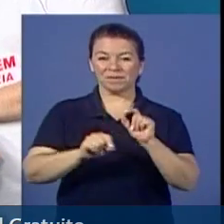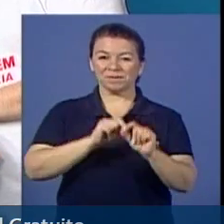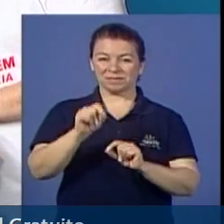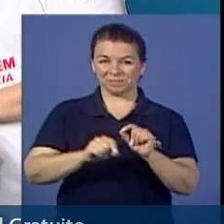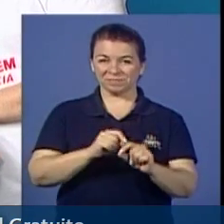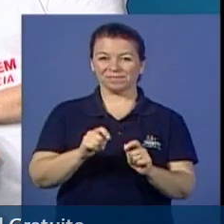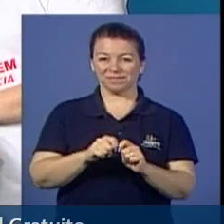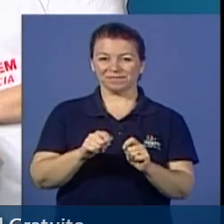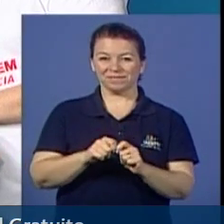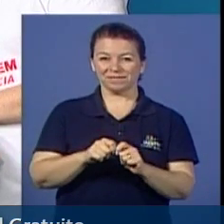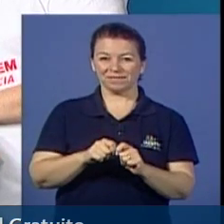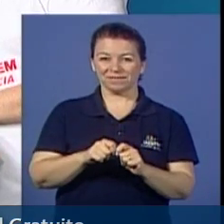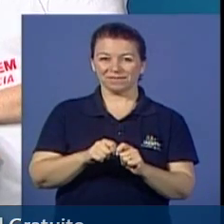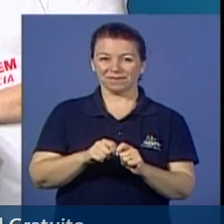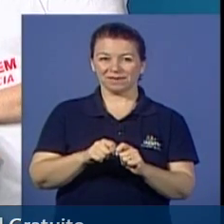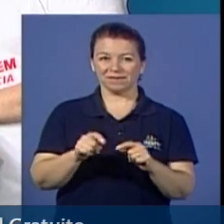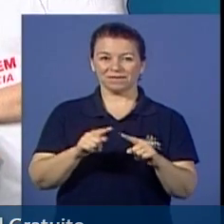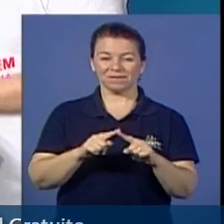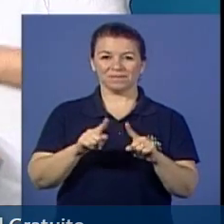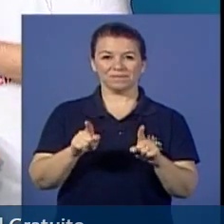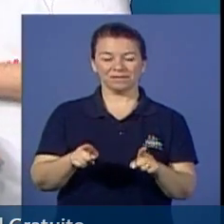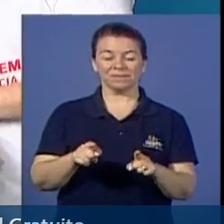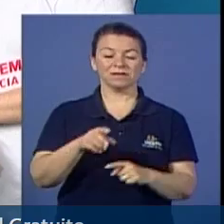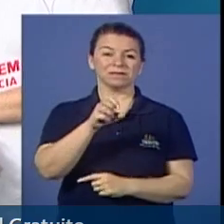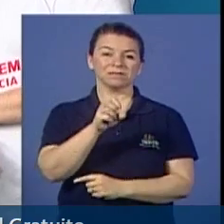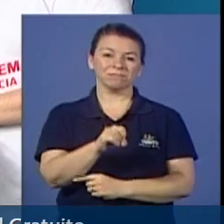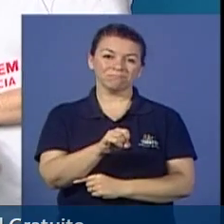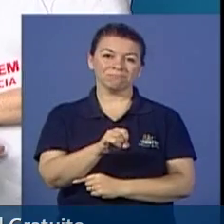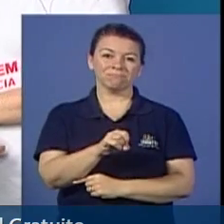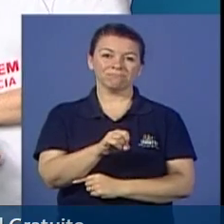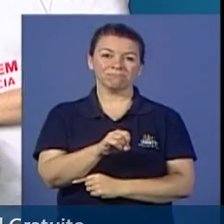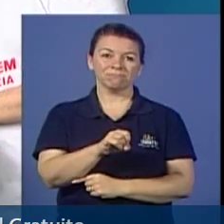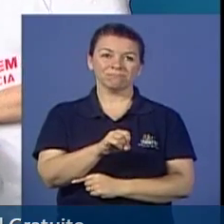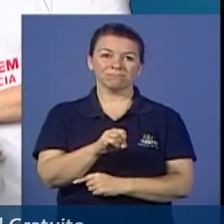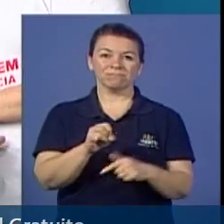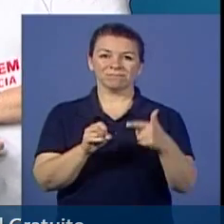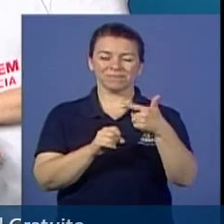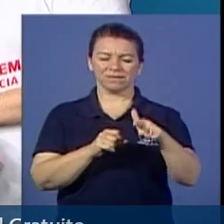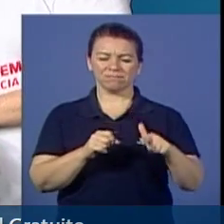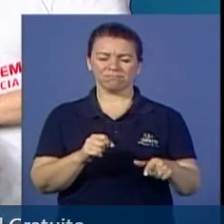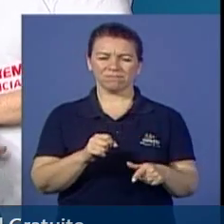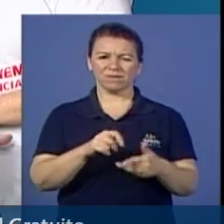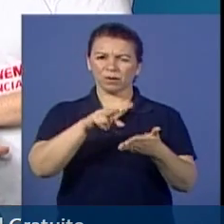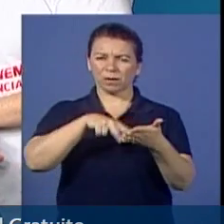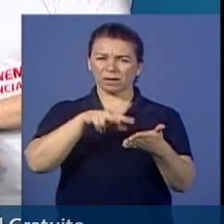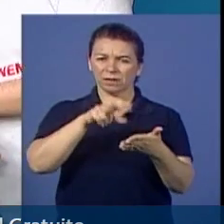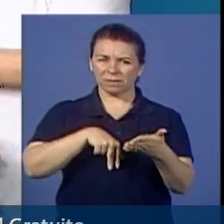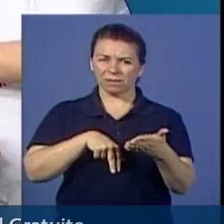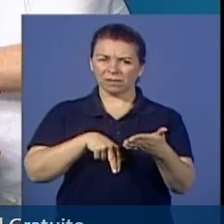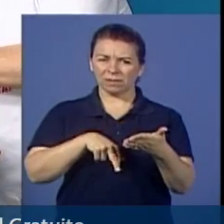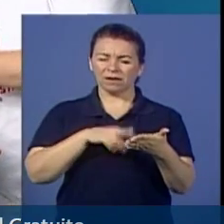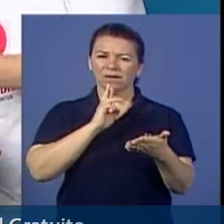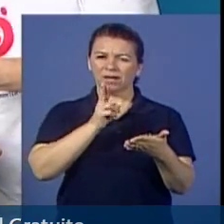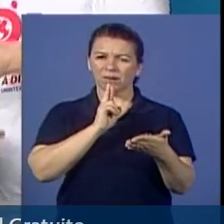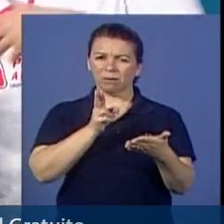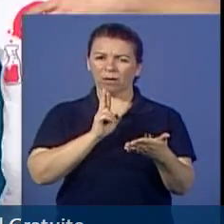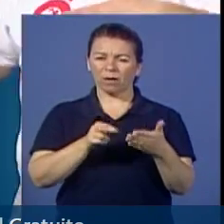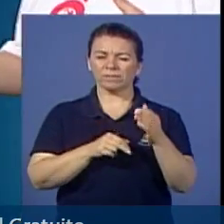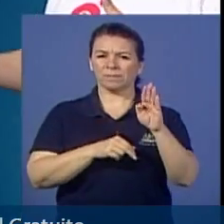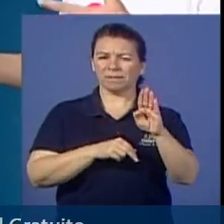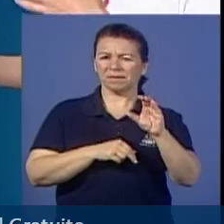Mas lendo as outras alternativas, você acabaria voltando para acabaria voltando. Porque as outras são muito ruins, Sim, tremendamente ruins, né? O que